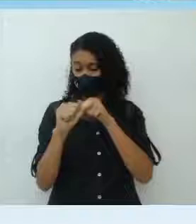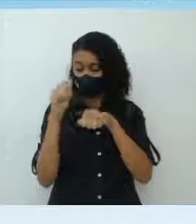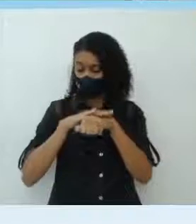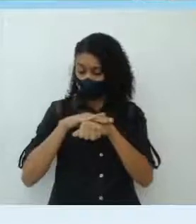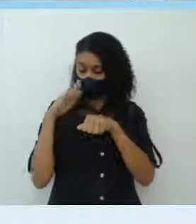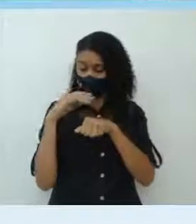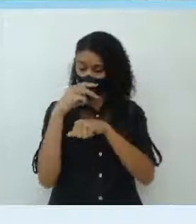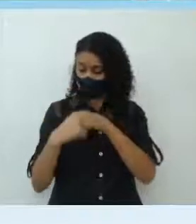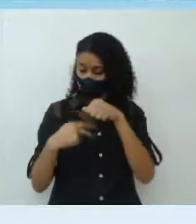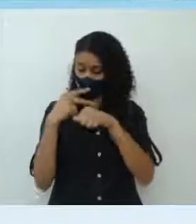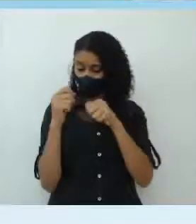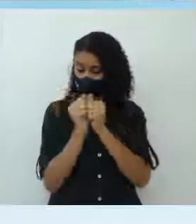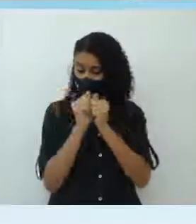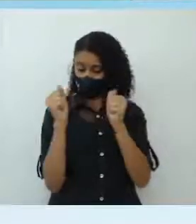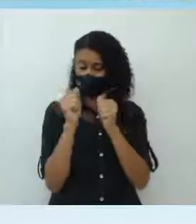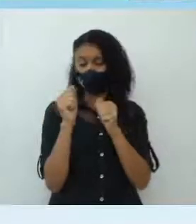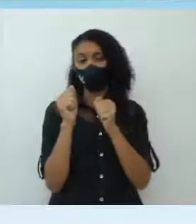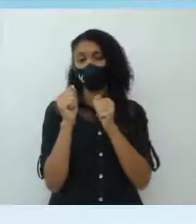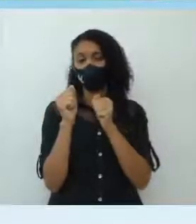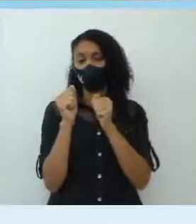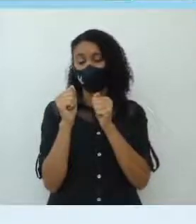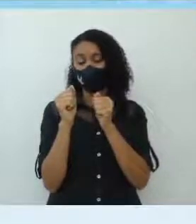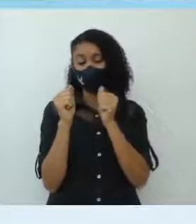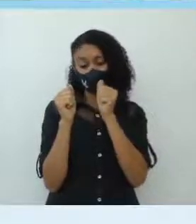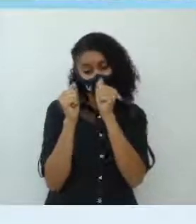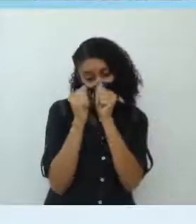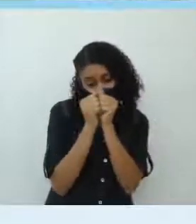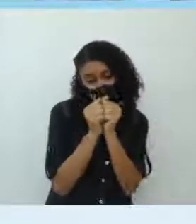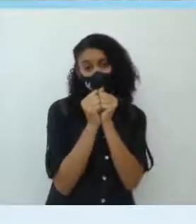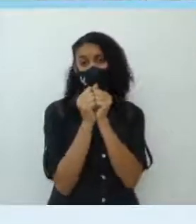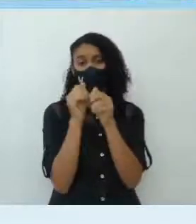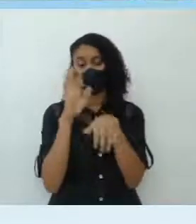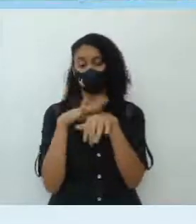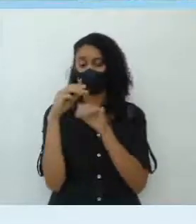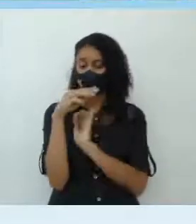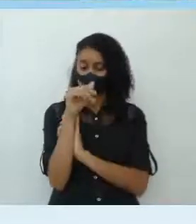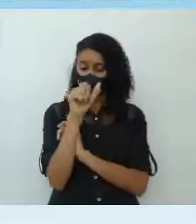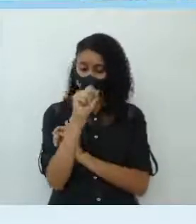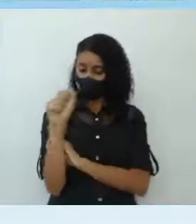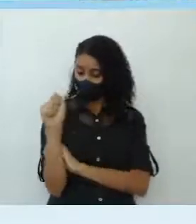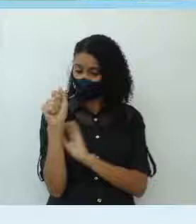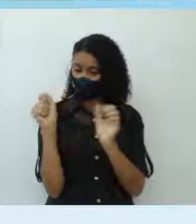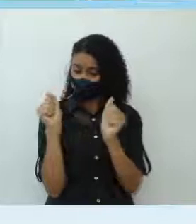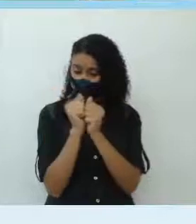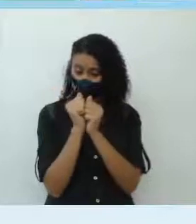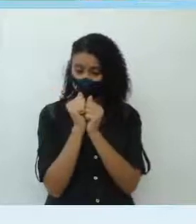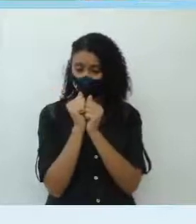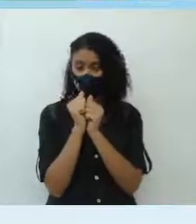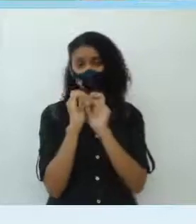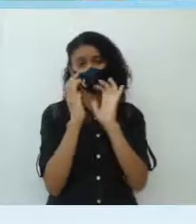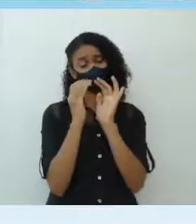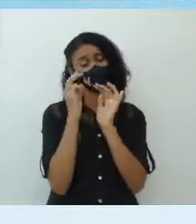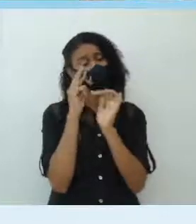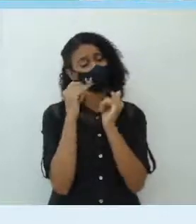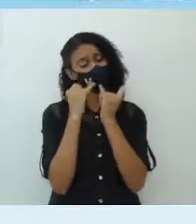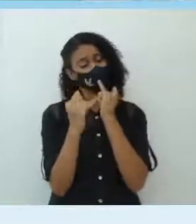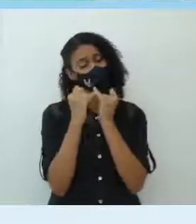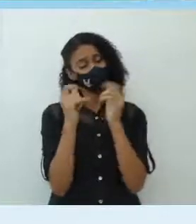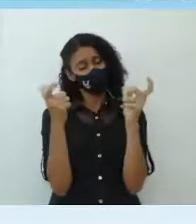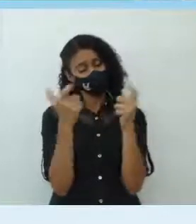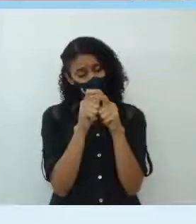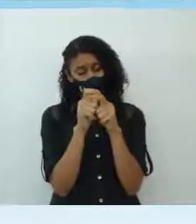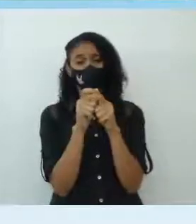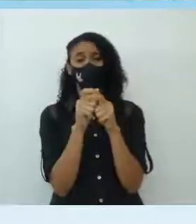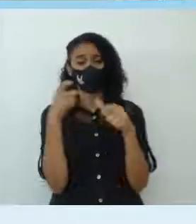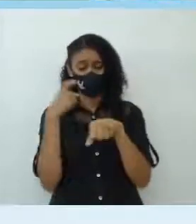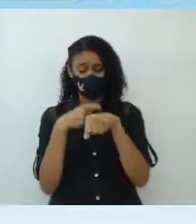e nêutrons, mais massa, ocupando um espaço mais reduzido. Então eu posso pegar uma bolinha que é aparentemente menor, uma